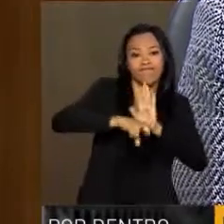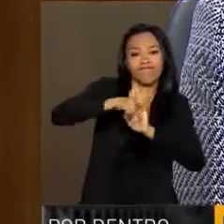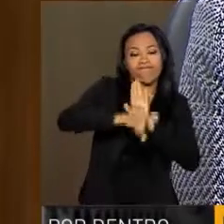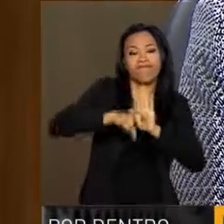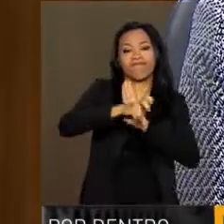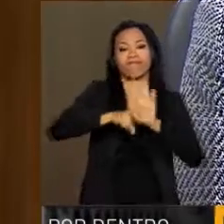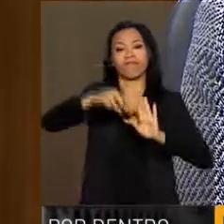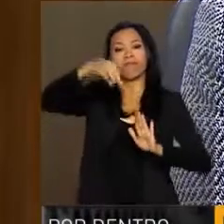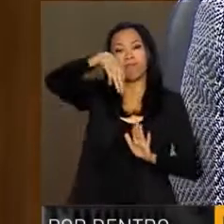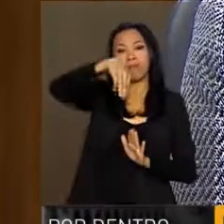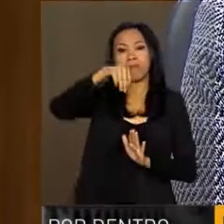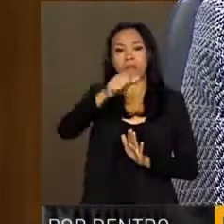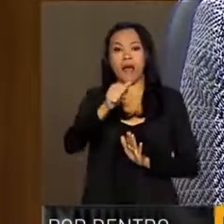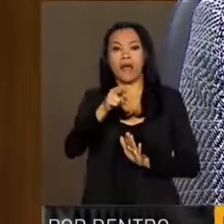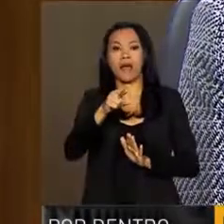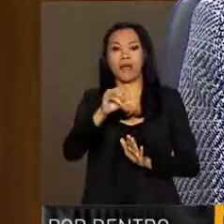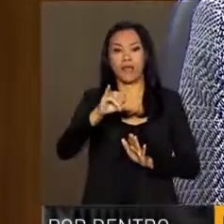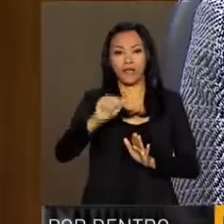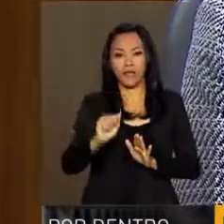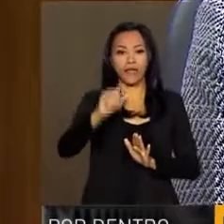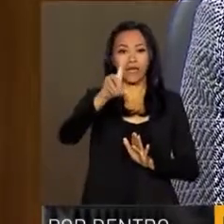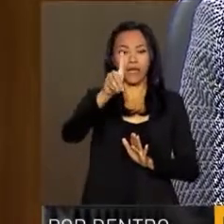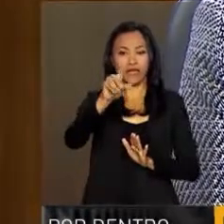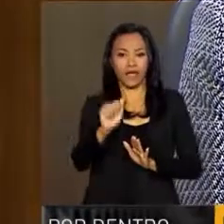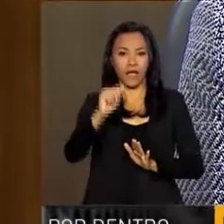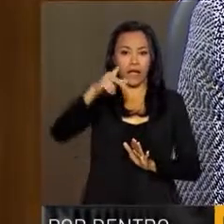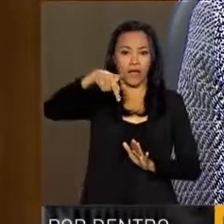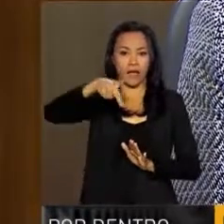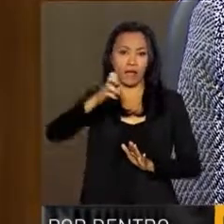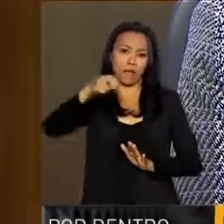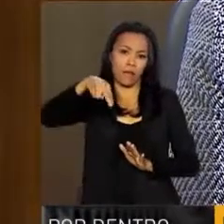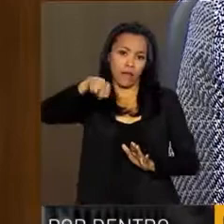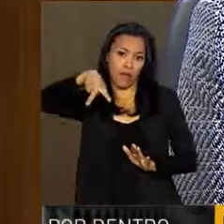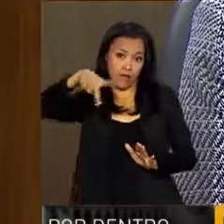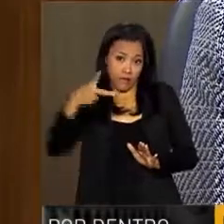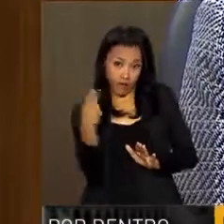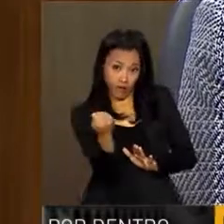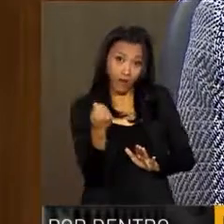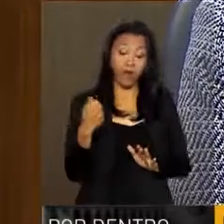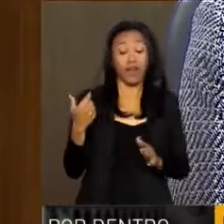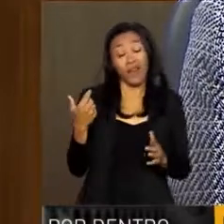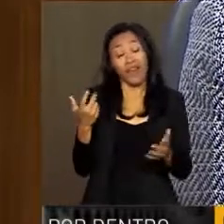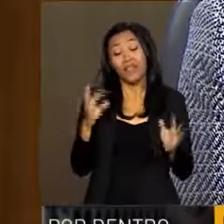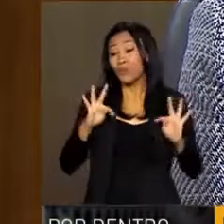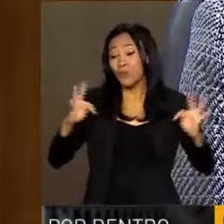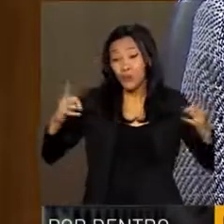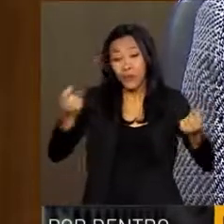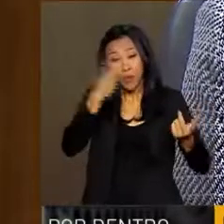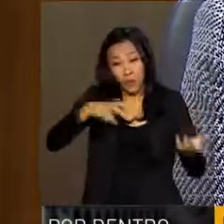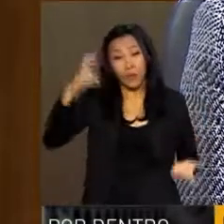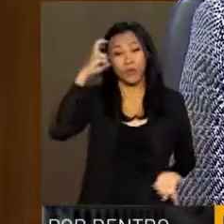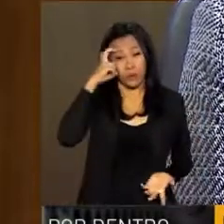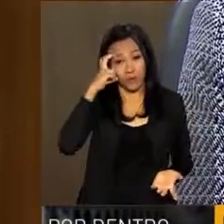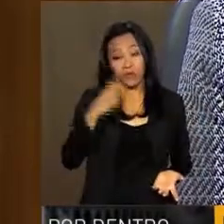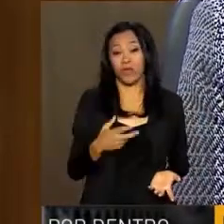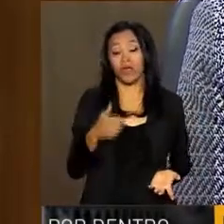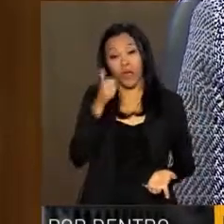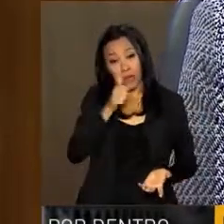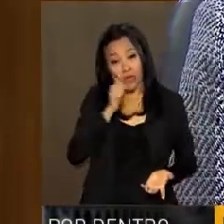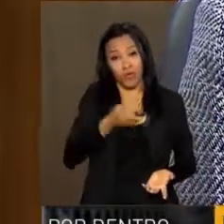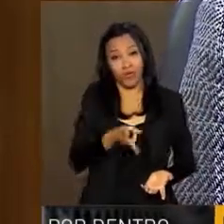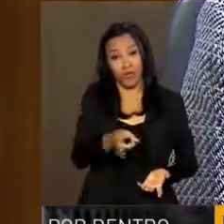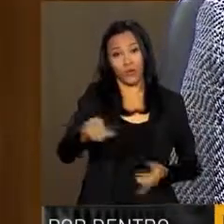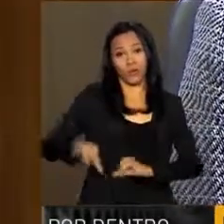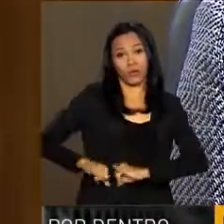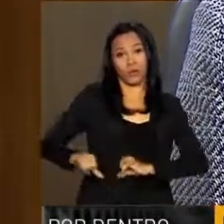agora deve ser o esforço conjunto que se toda uma questão cultural as mulheres ainda sofrem estupro nós tivemos é no